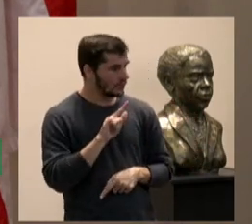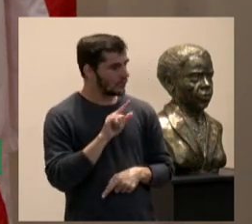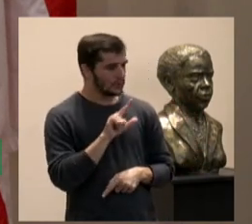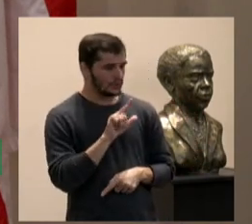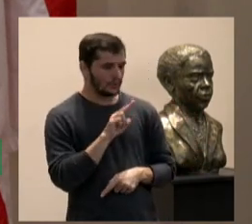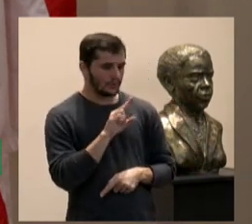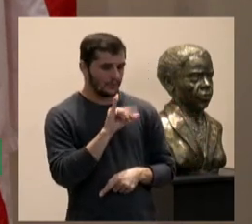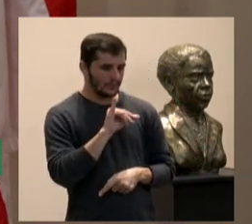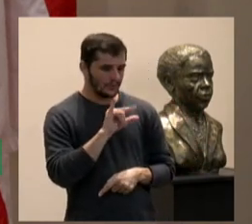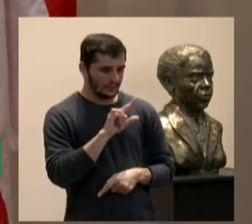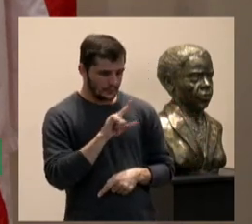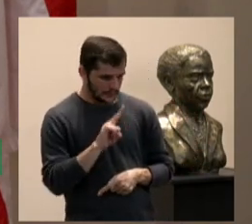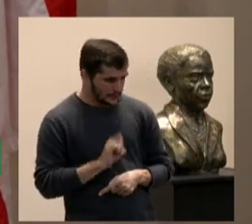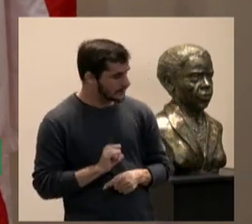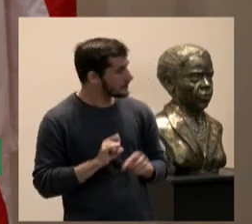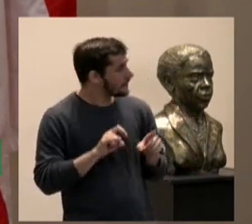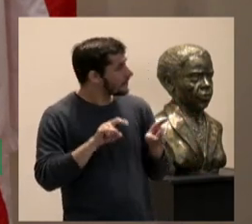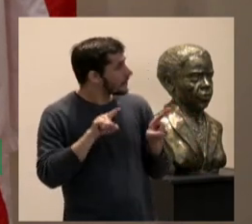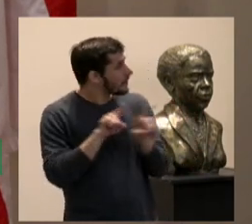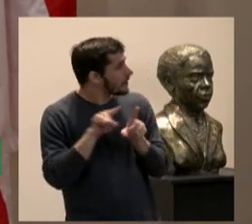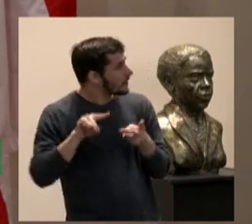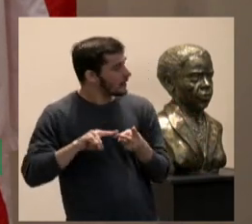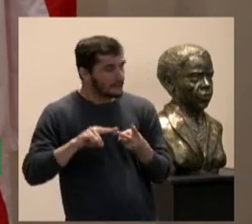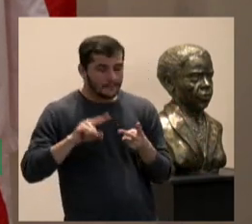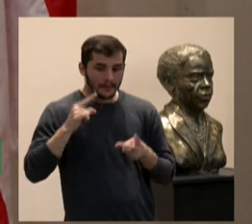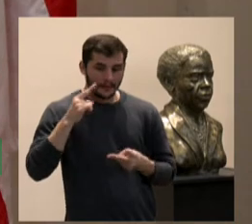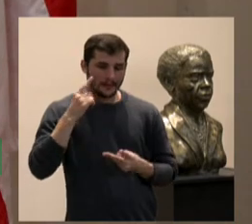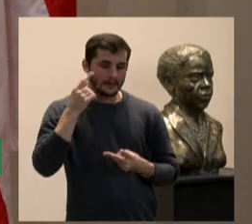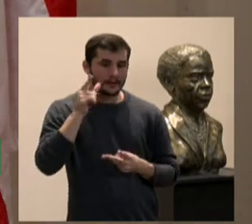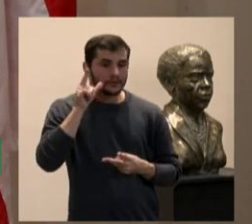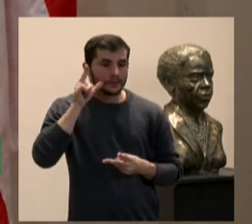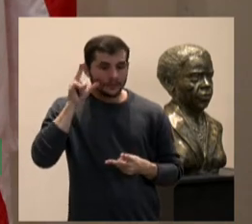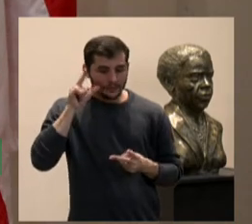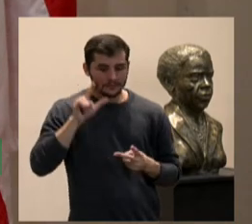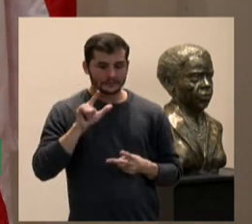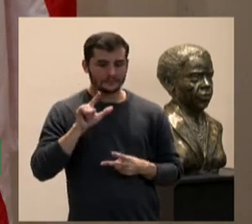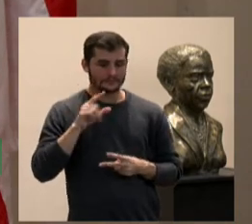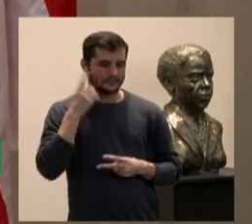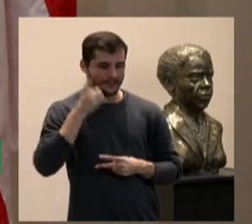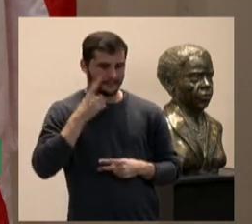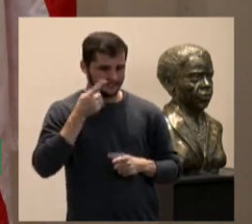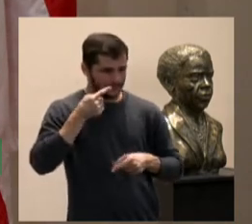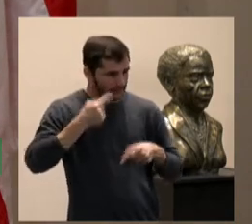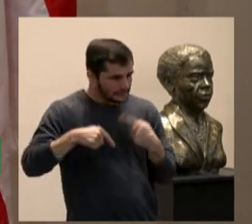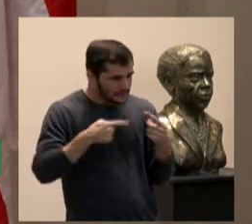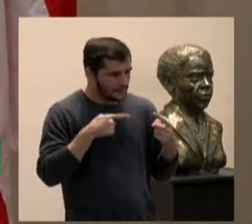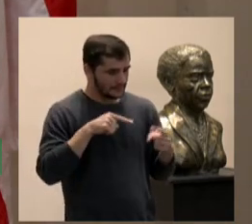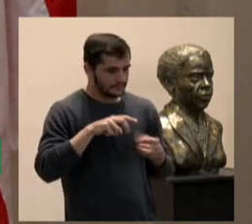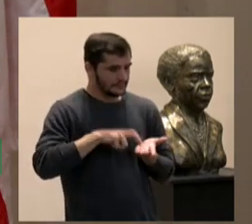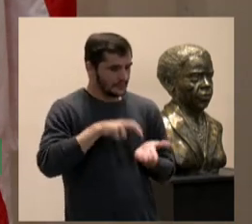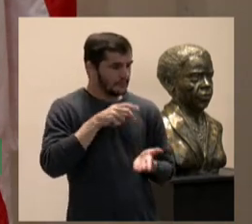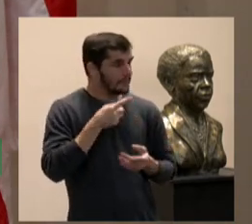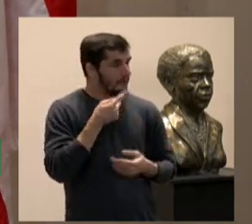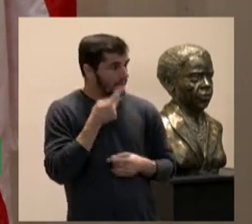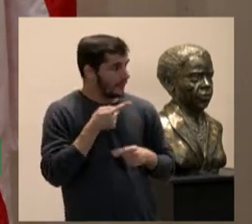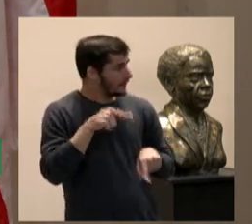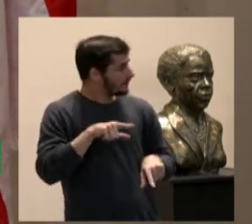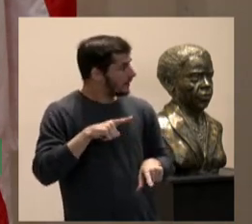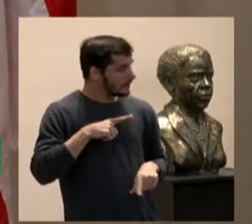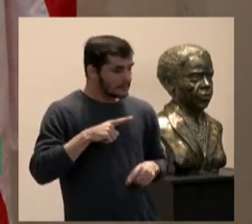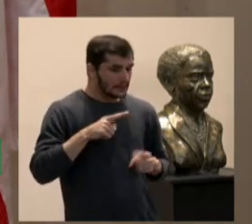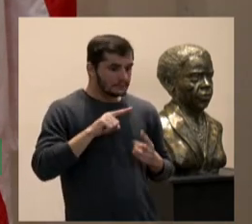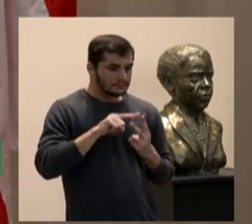da deputada Luciana Carminati, a presença de duas questões que eu acho que são importantíssimas a gente